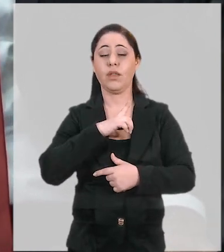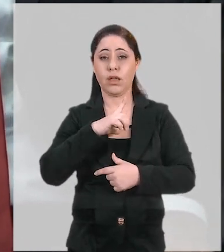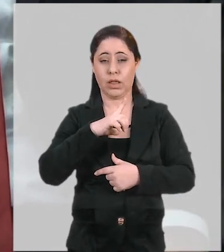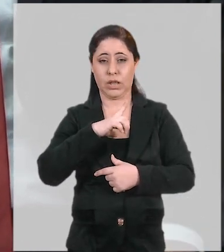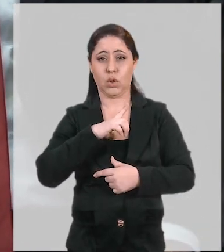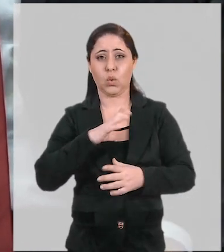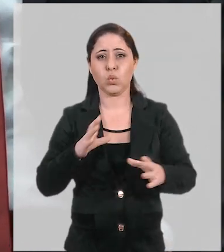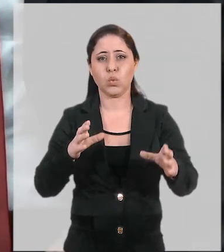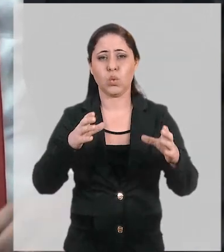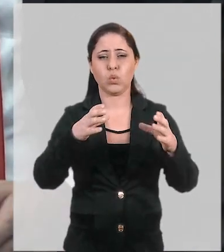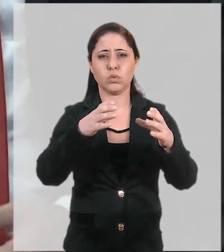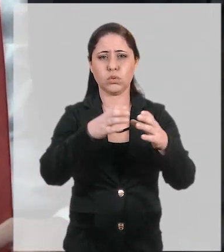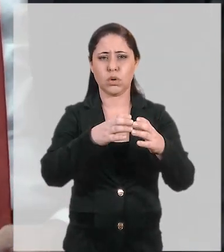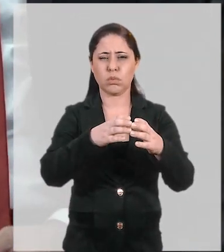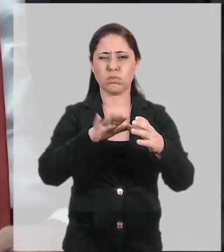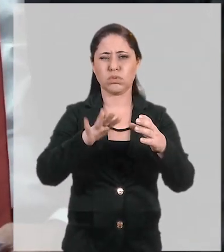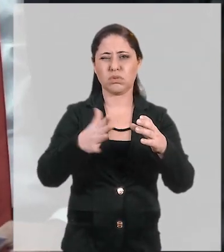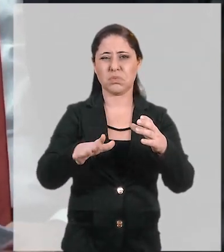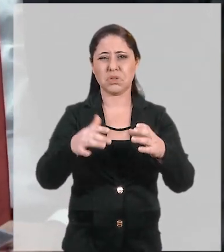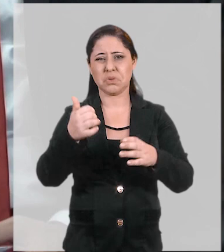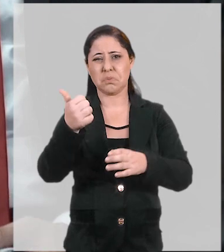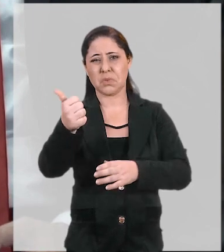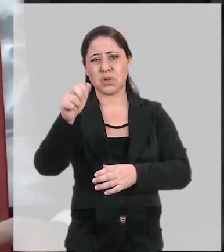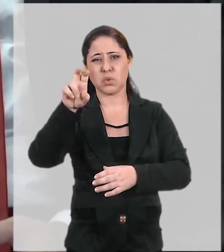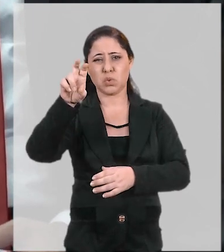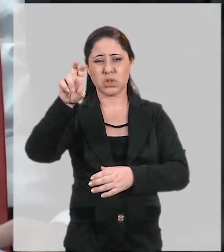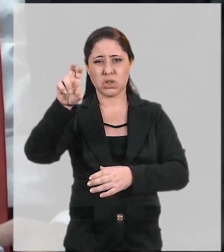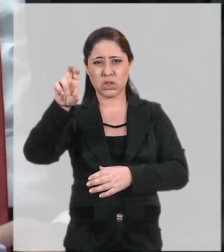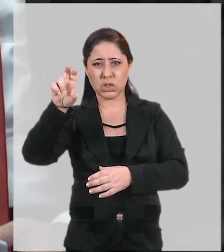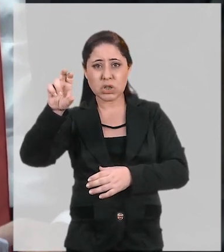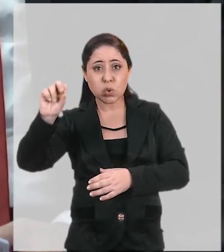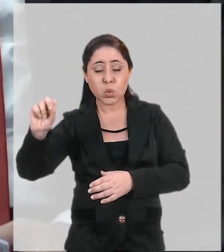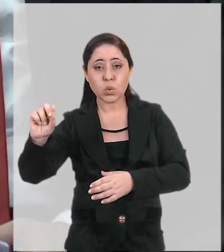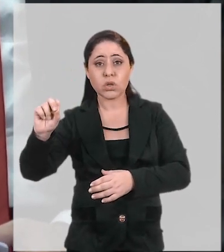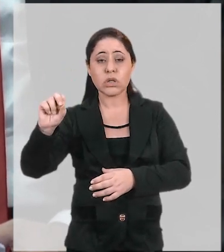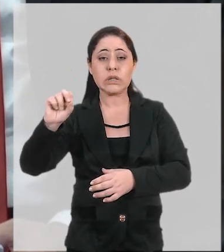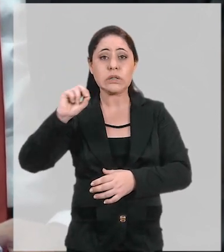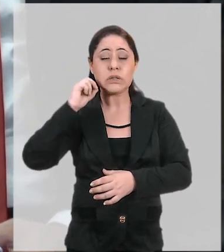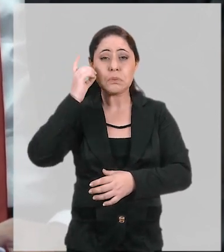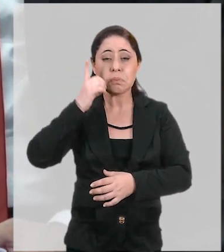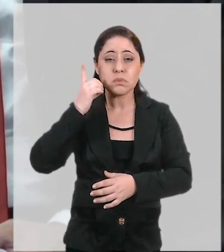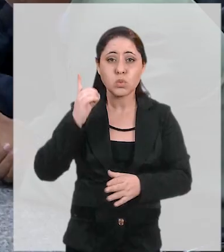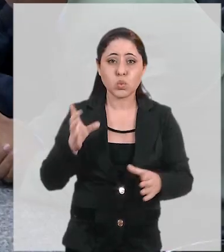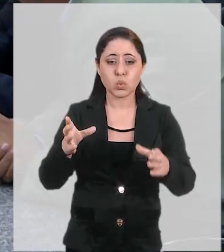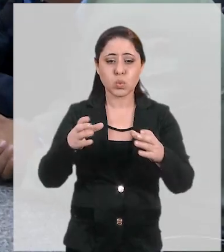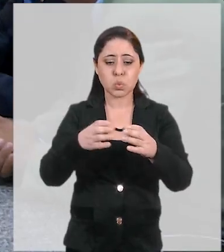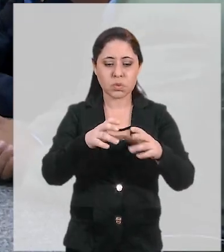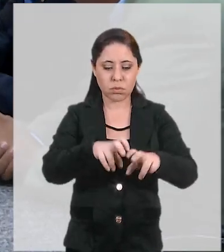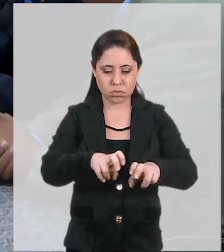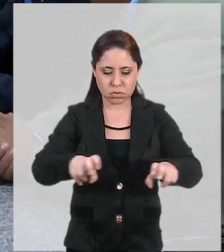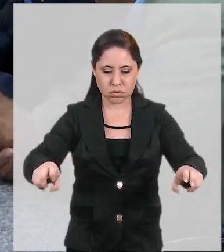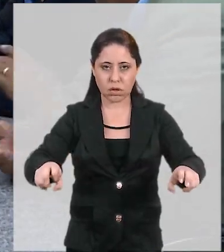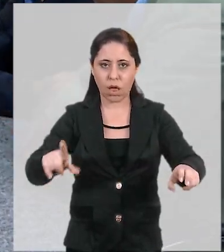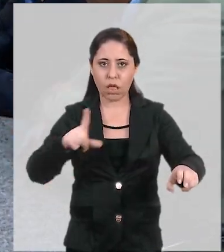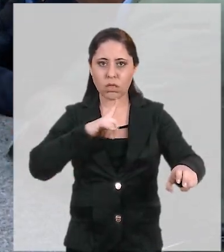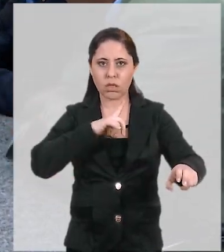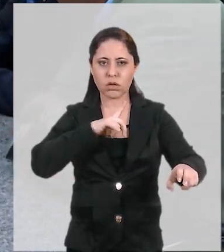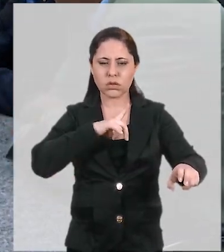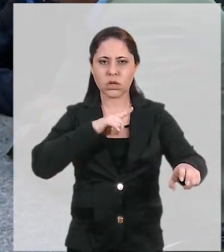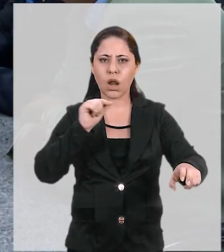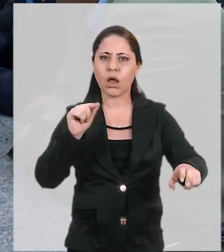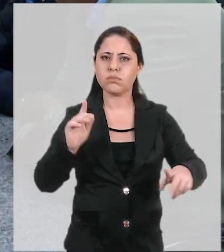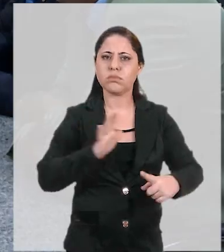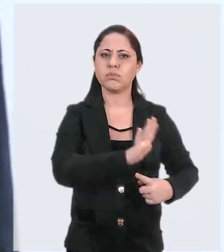Legisladores e Legislativos, que hoje são mais de 1.050 parlamentares estaduais que fazem parte da mesma. E com isso, a